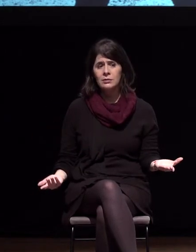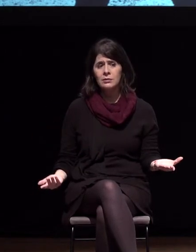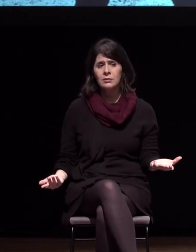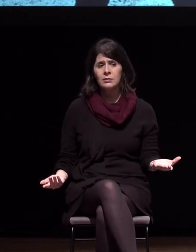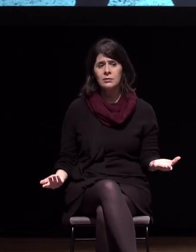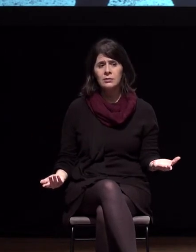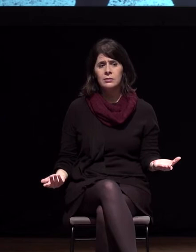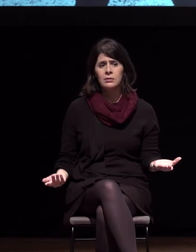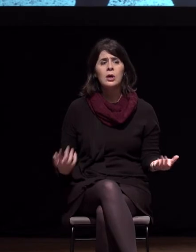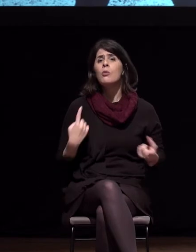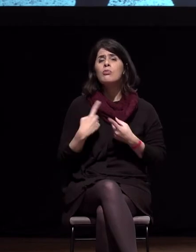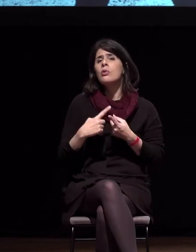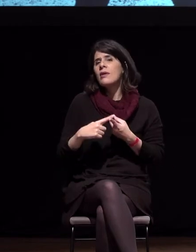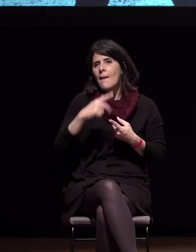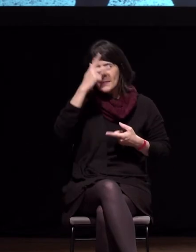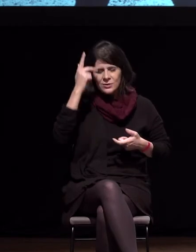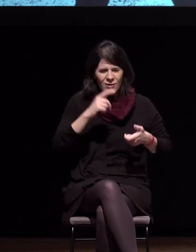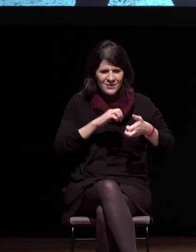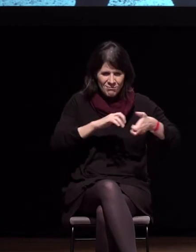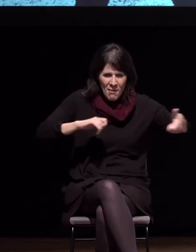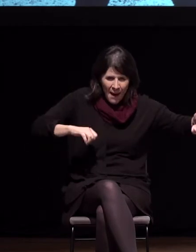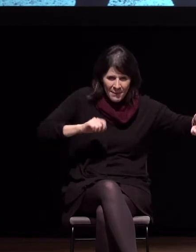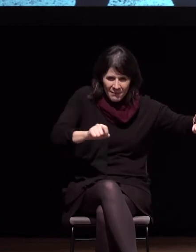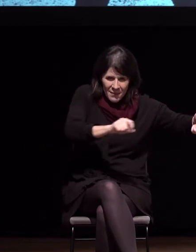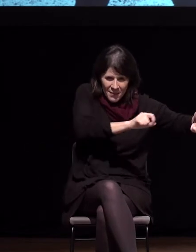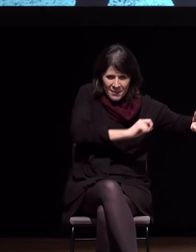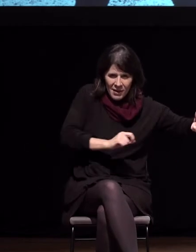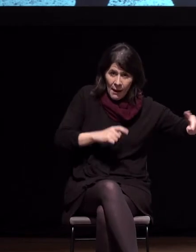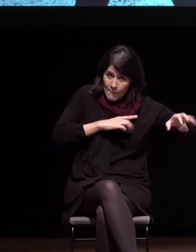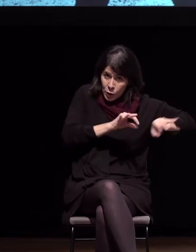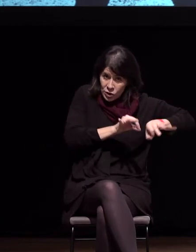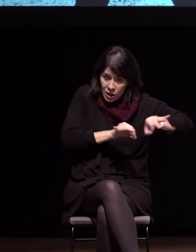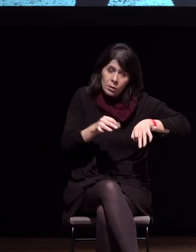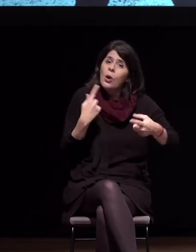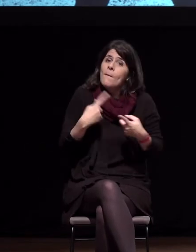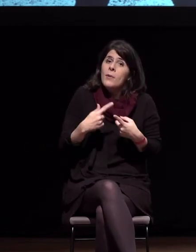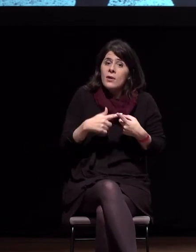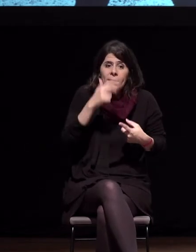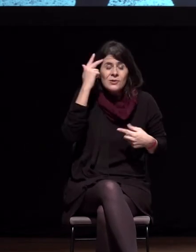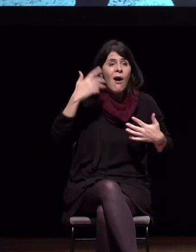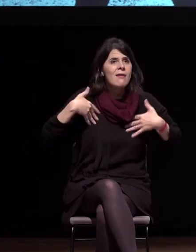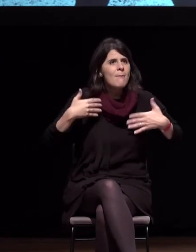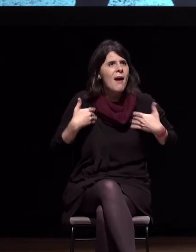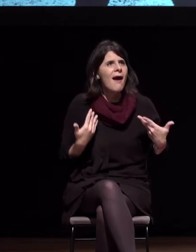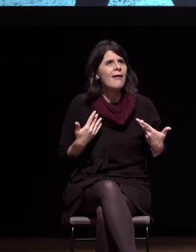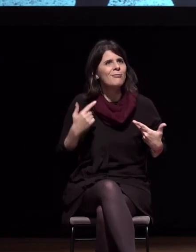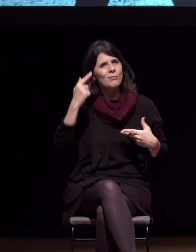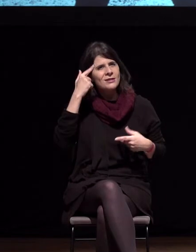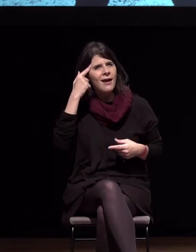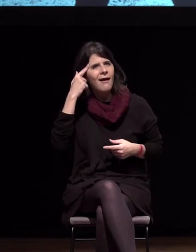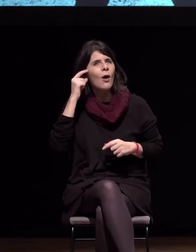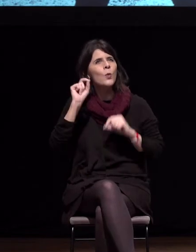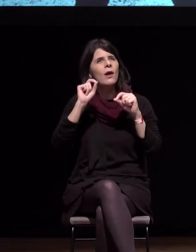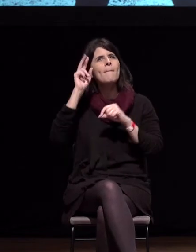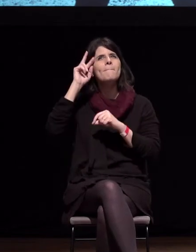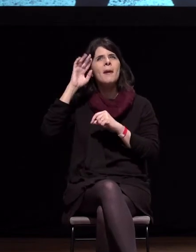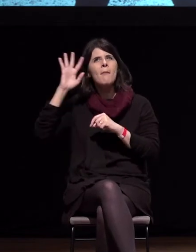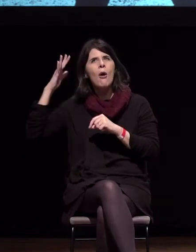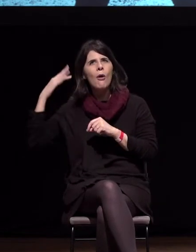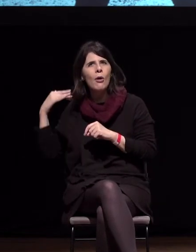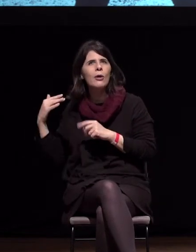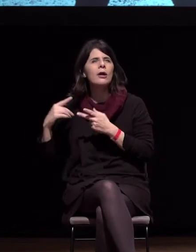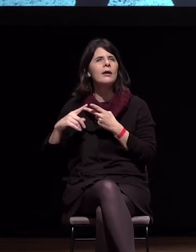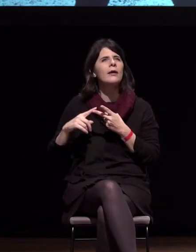vibrou entre as pessoas que participaram e as pessoas que vocês ouviram, se essa coisa de falar a memória, se essa coisa de falar,